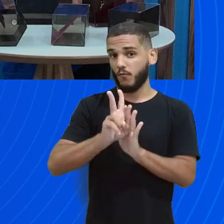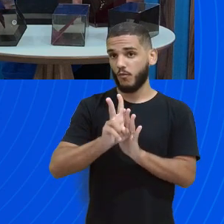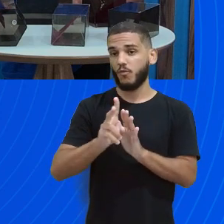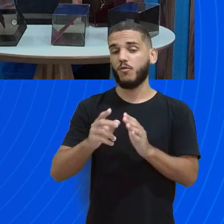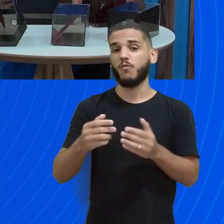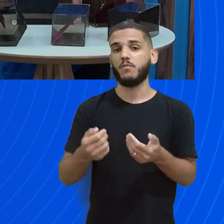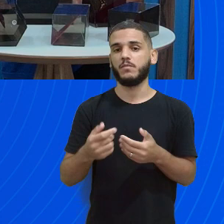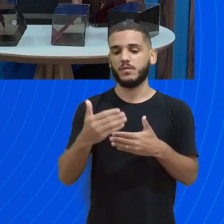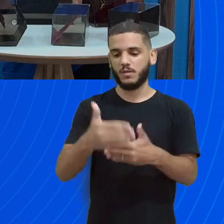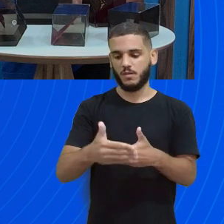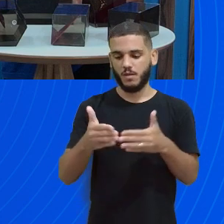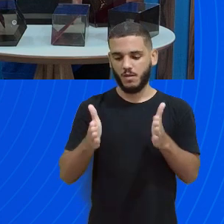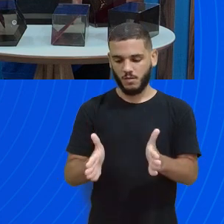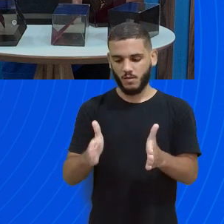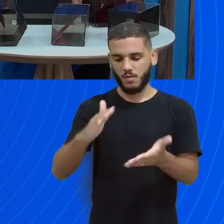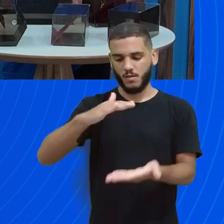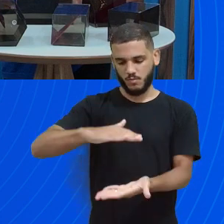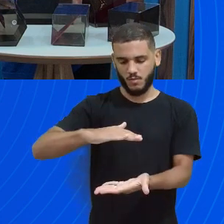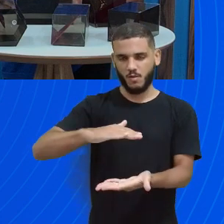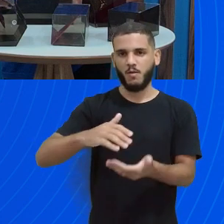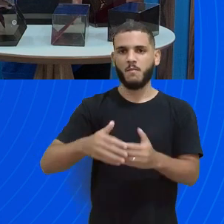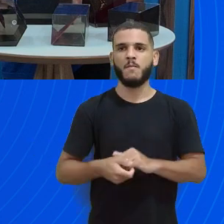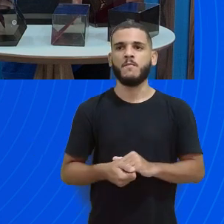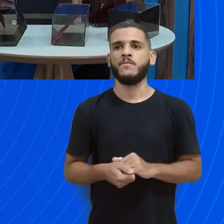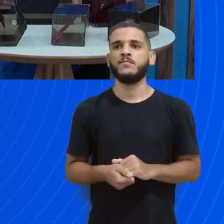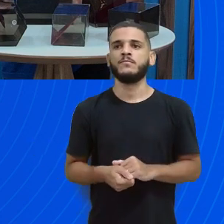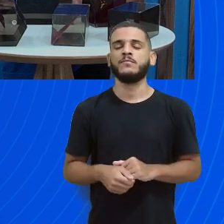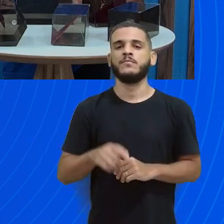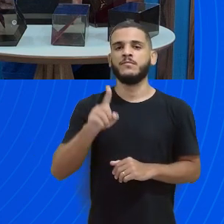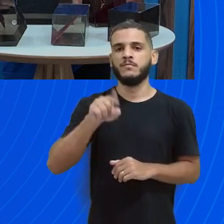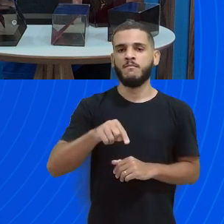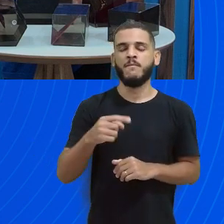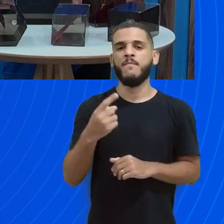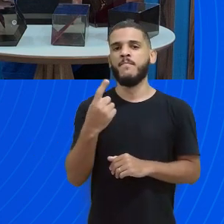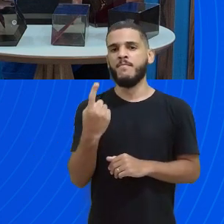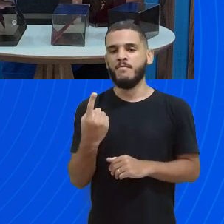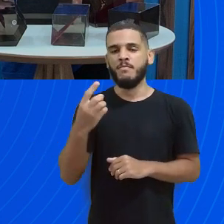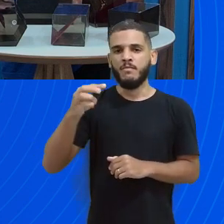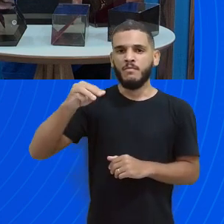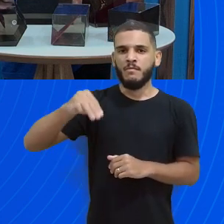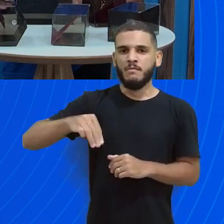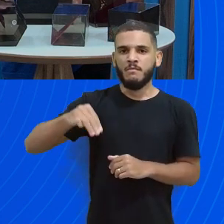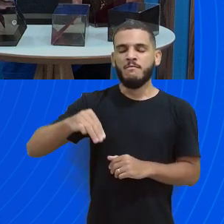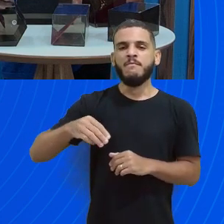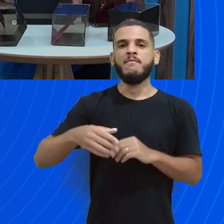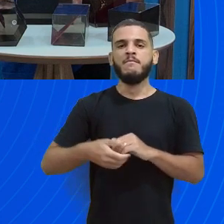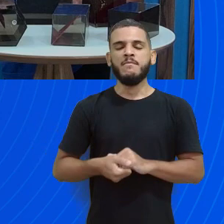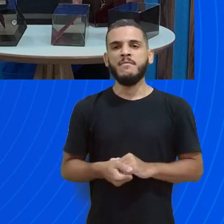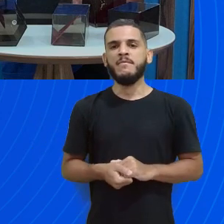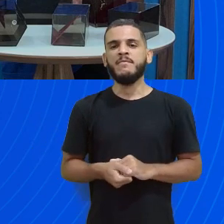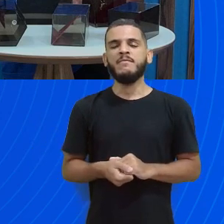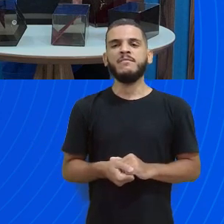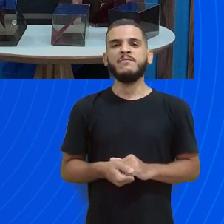né, vai ser 1 metro cúbico, não é isso?